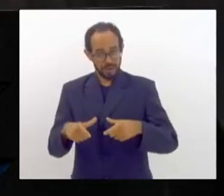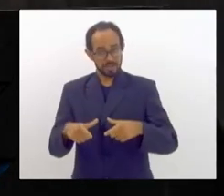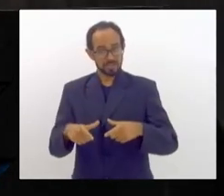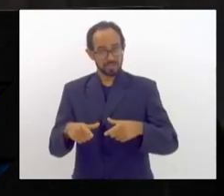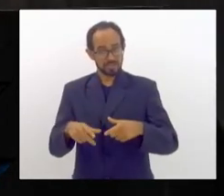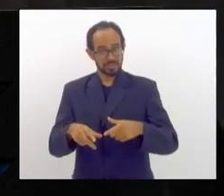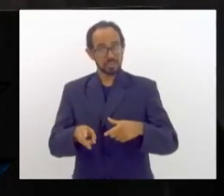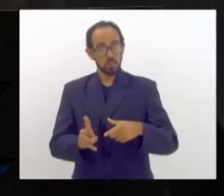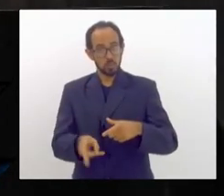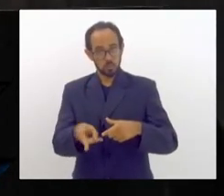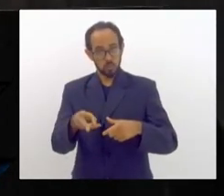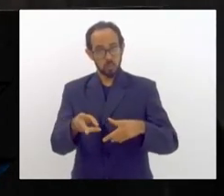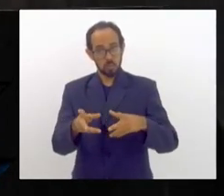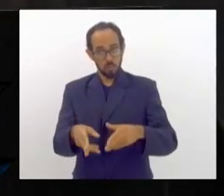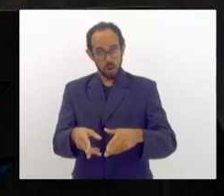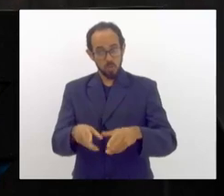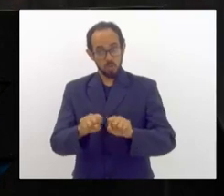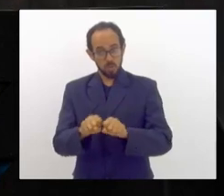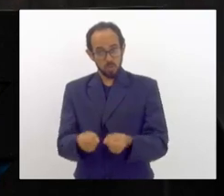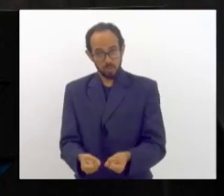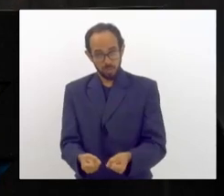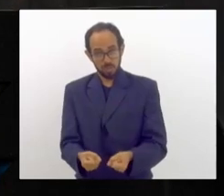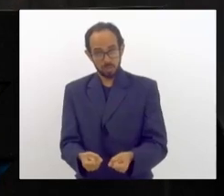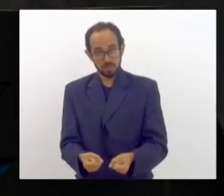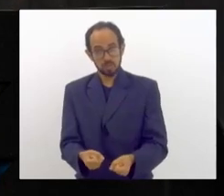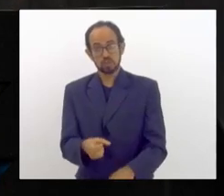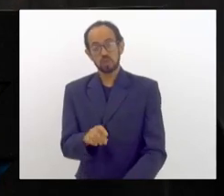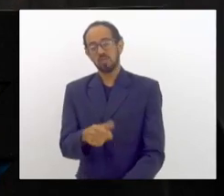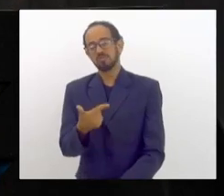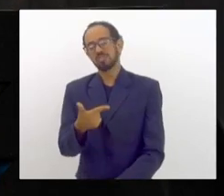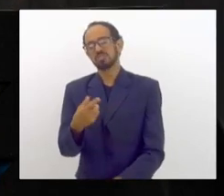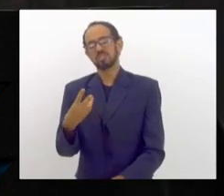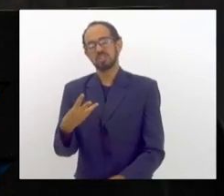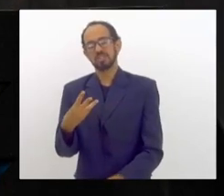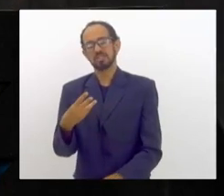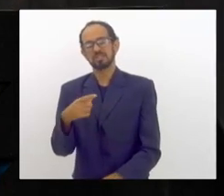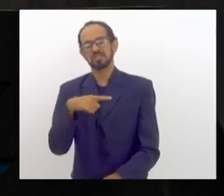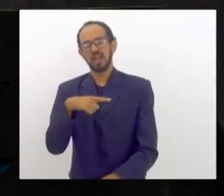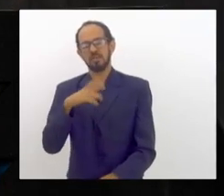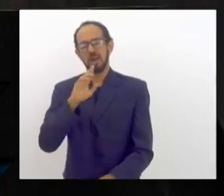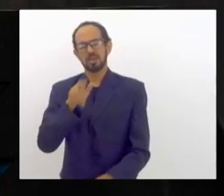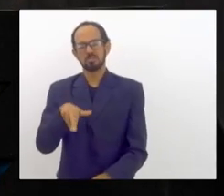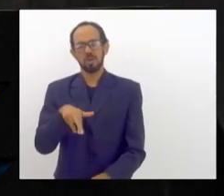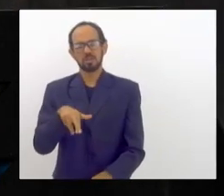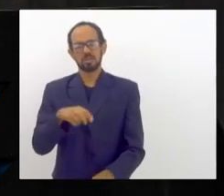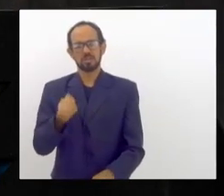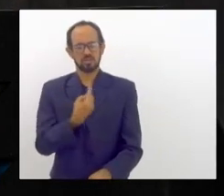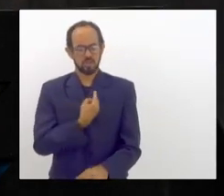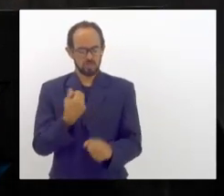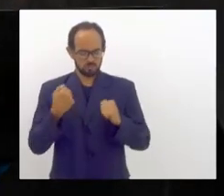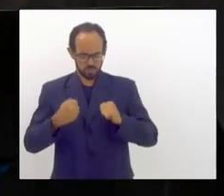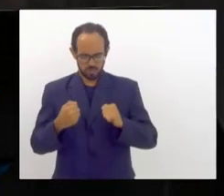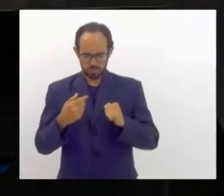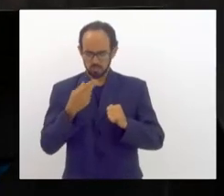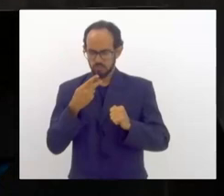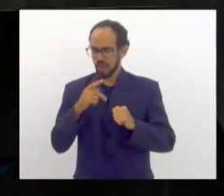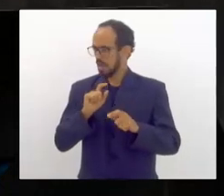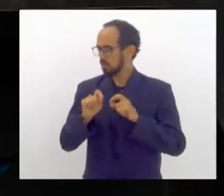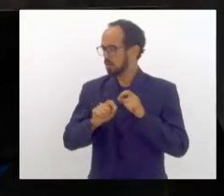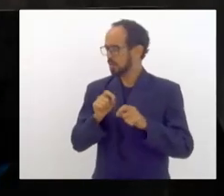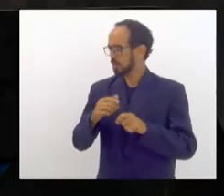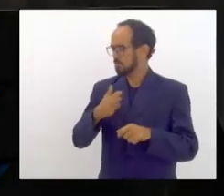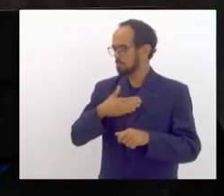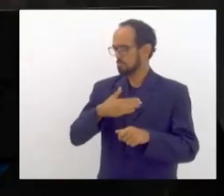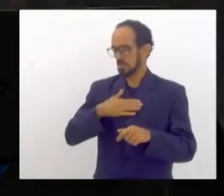jeito, e só 23 têm resposta, a gente pode confirmar, sim, o que o povo, o meu